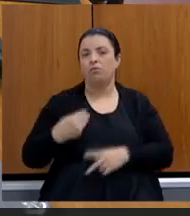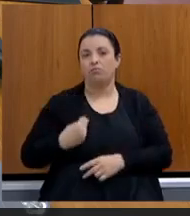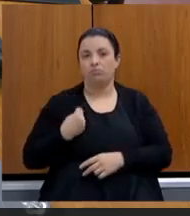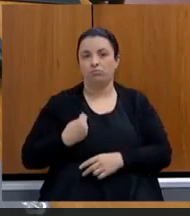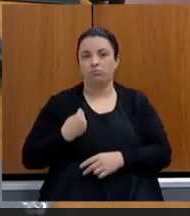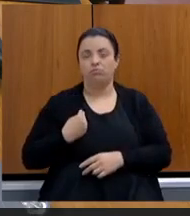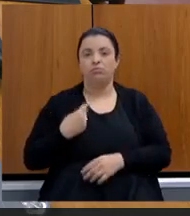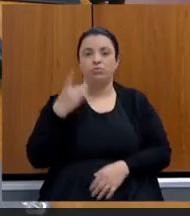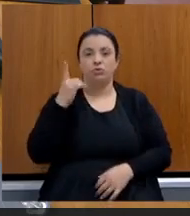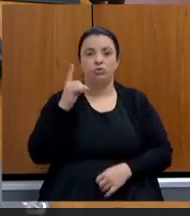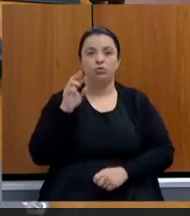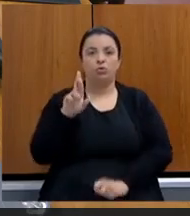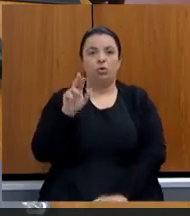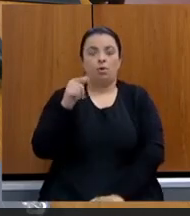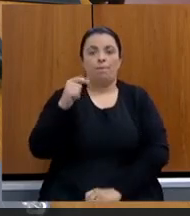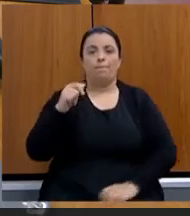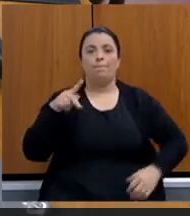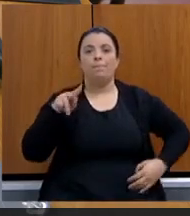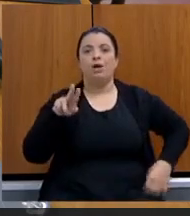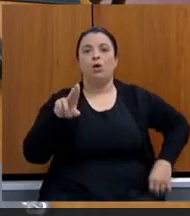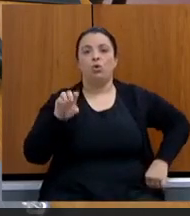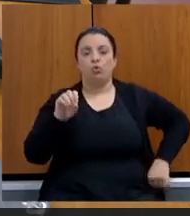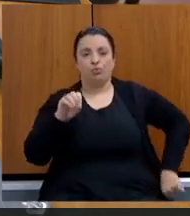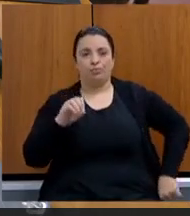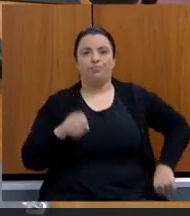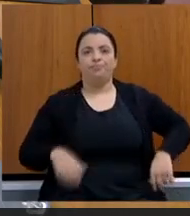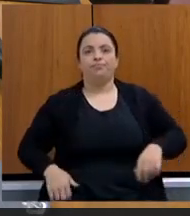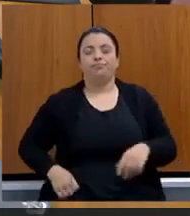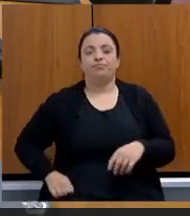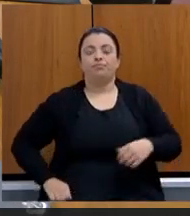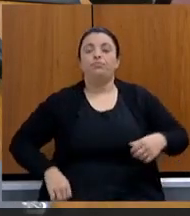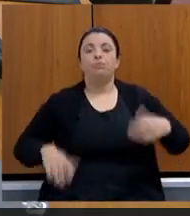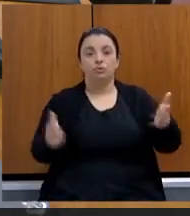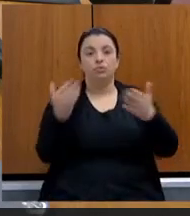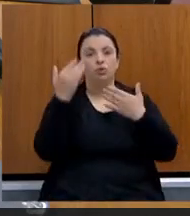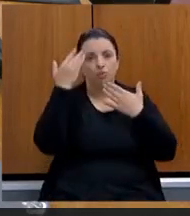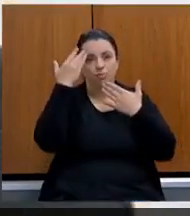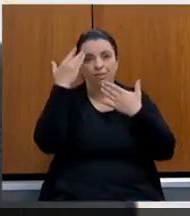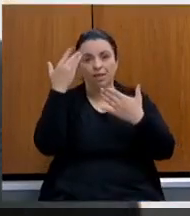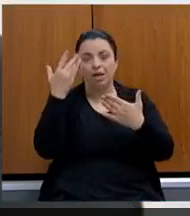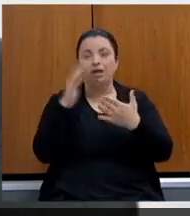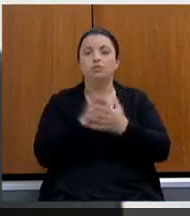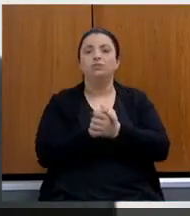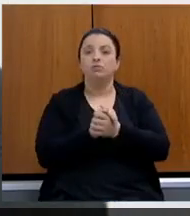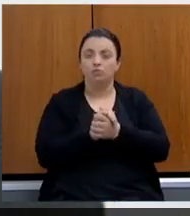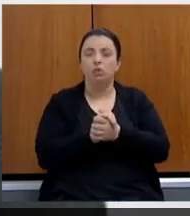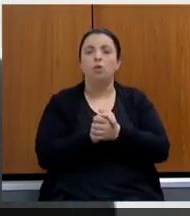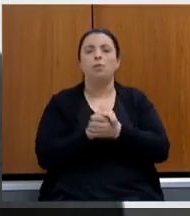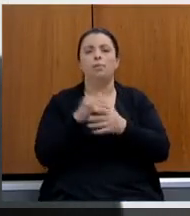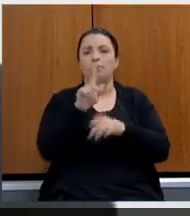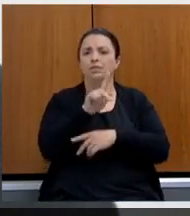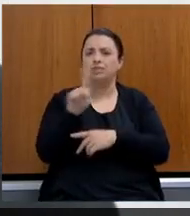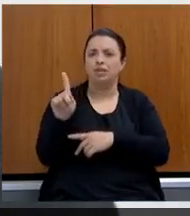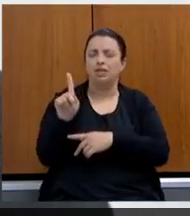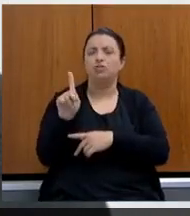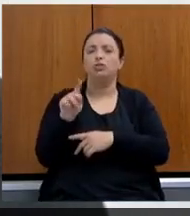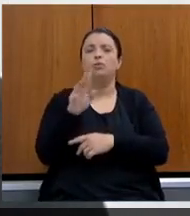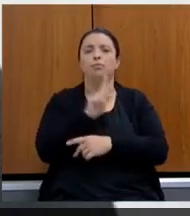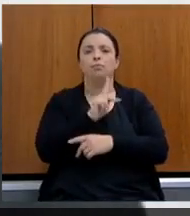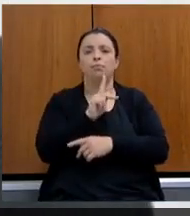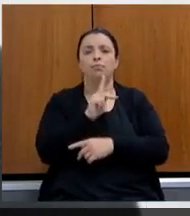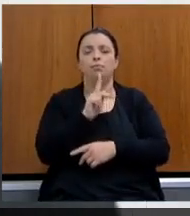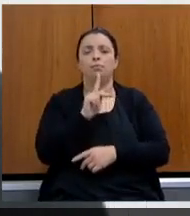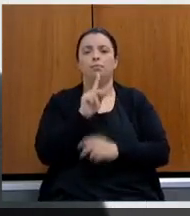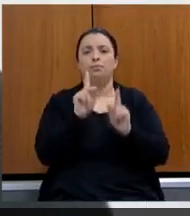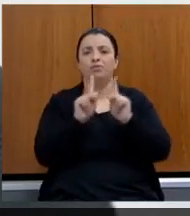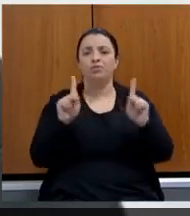isso é bem ligado Obrigado Presidente Professor Wendel